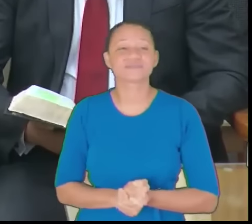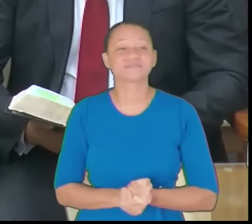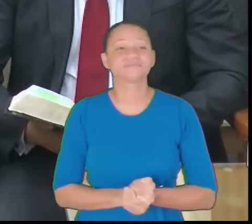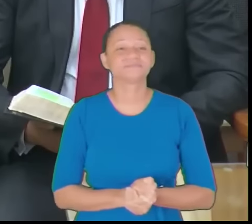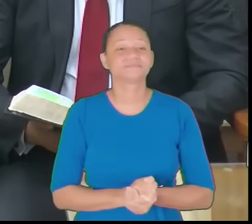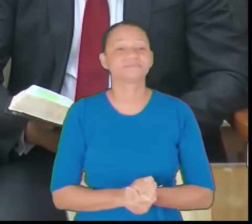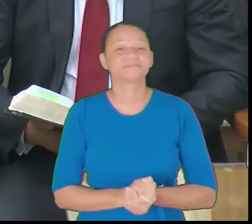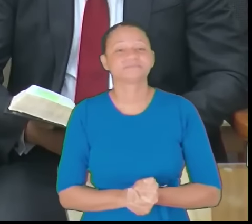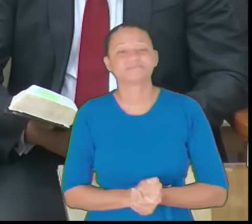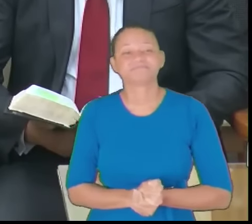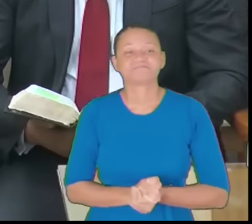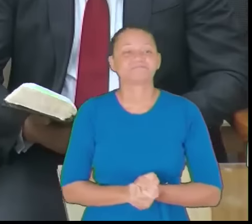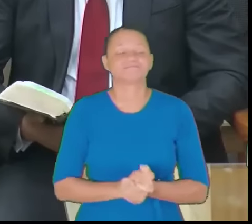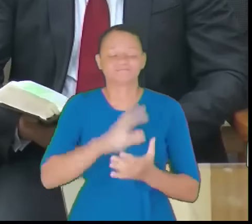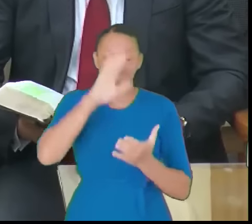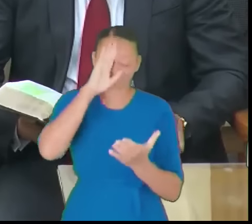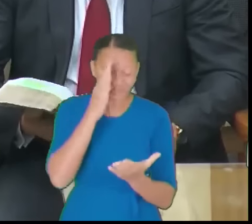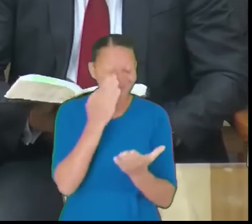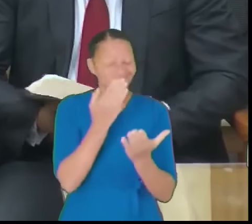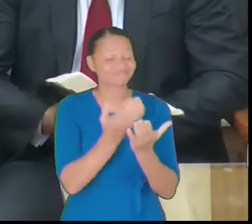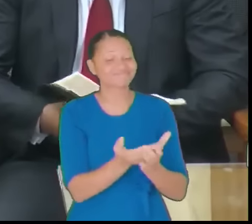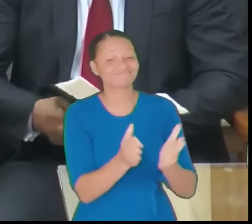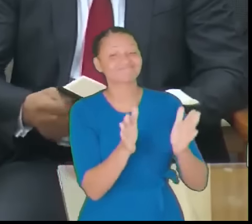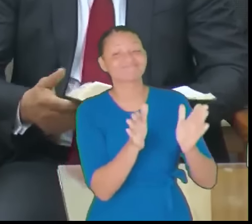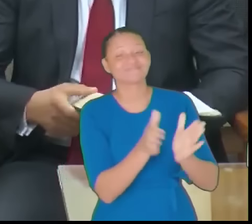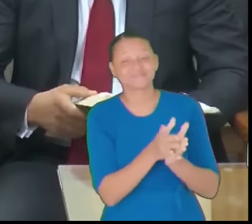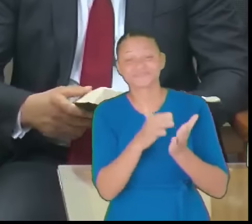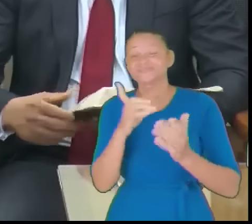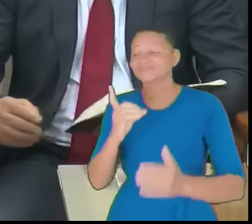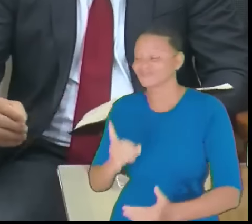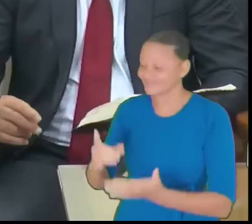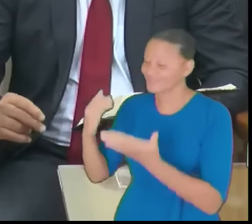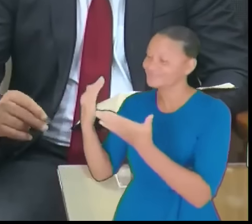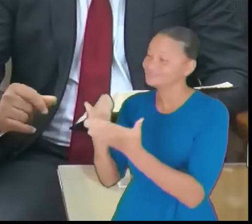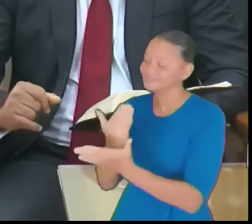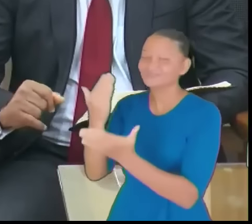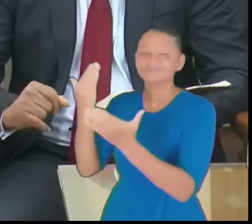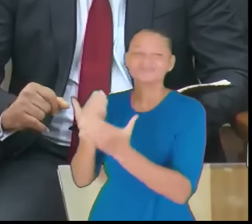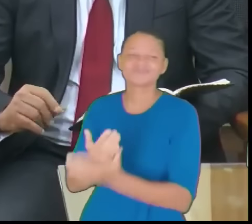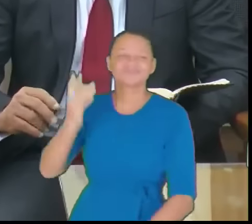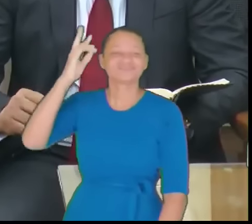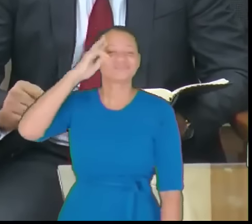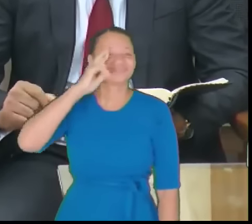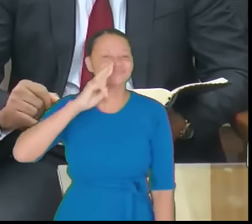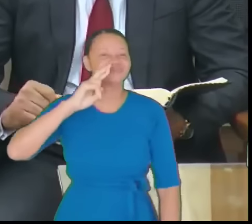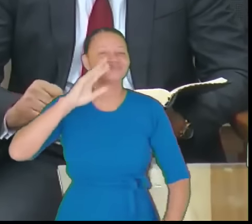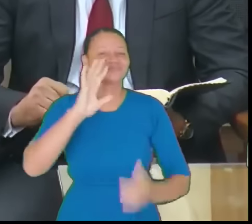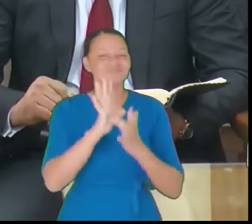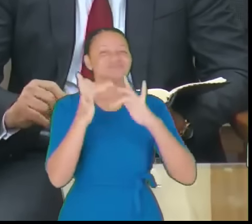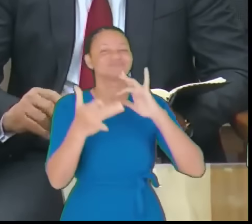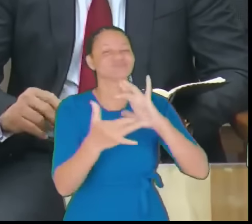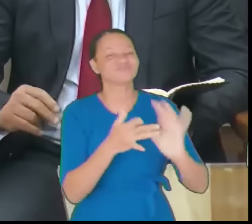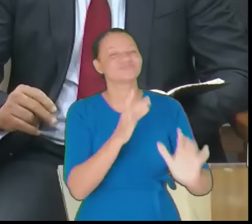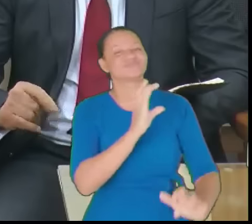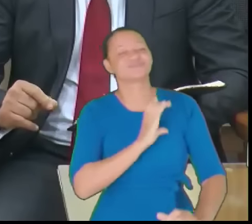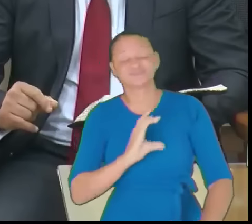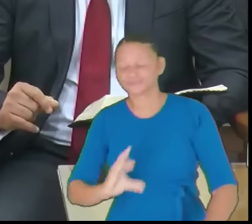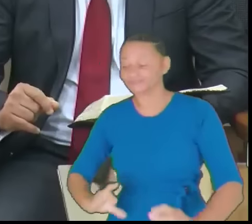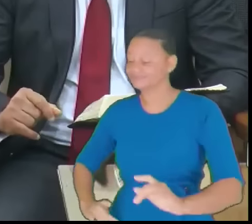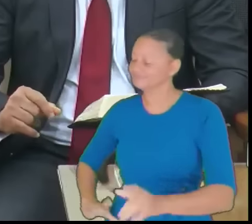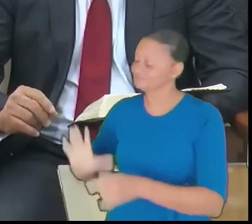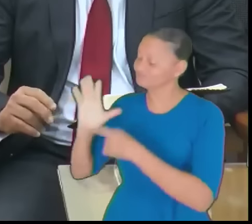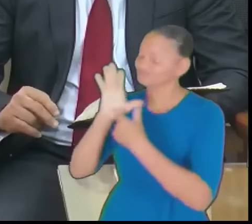Creio eu na Bíblia, o livro do Senhor, pois de Jesus Cristo mostra o